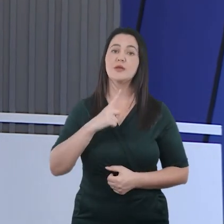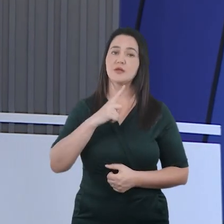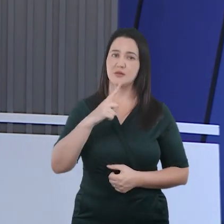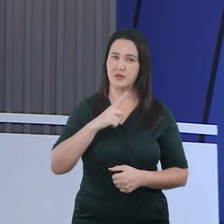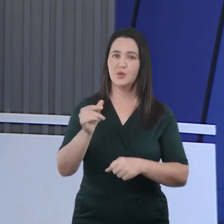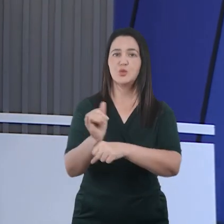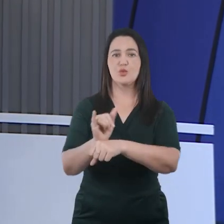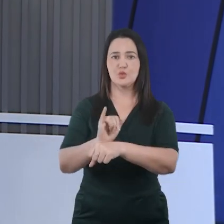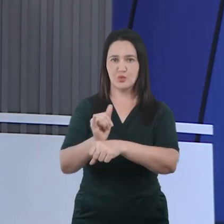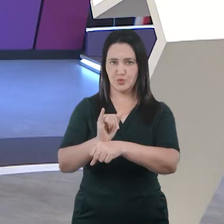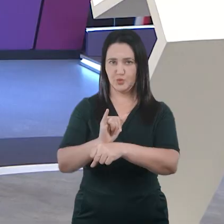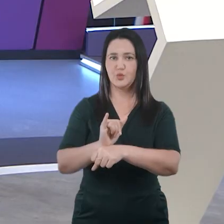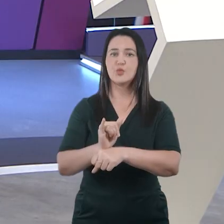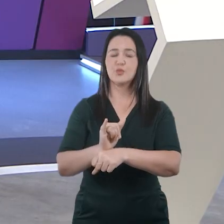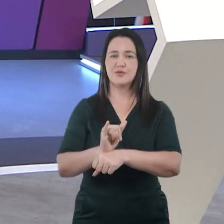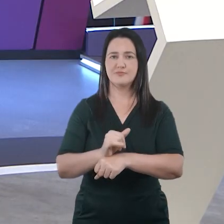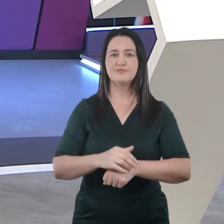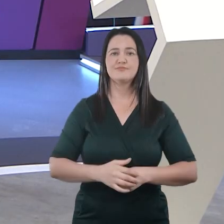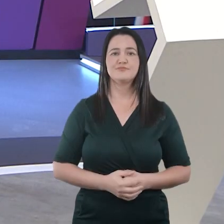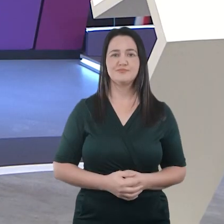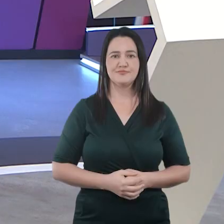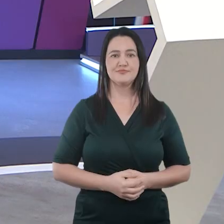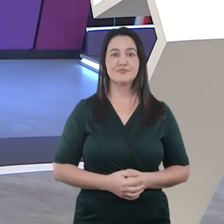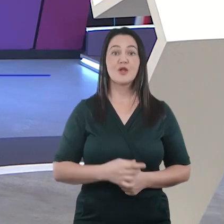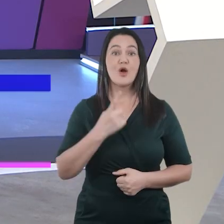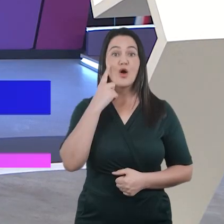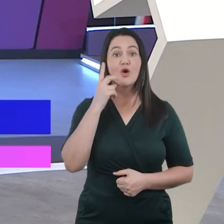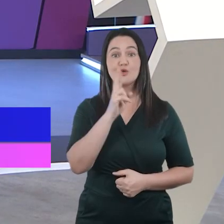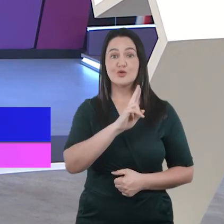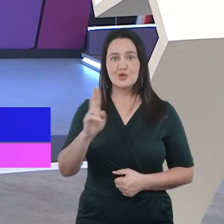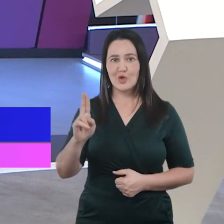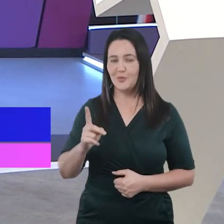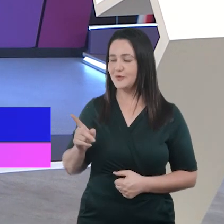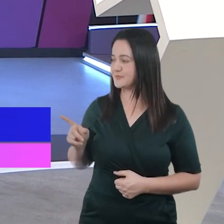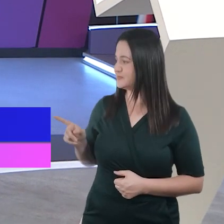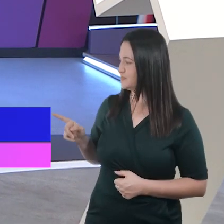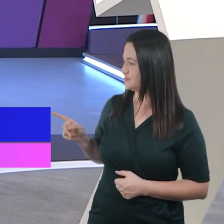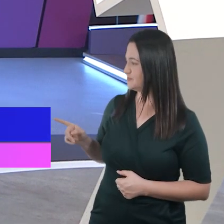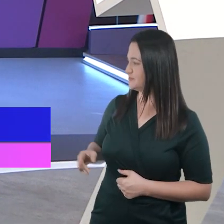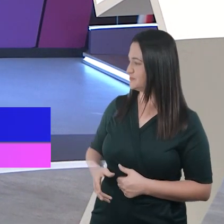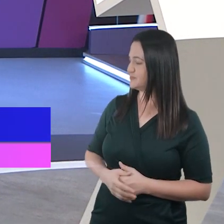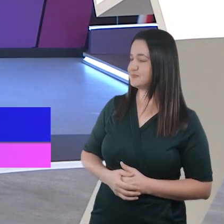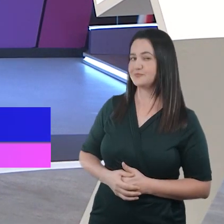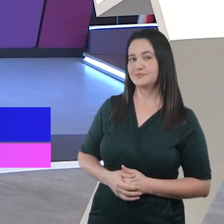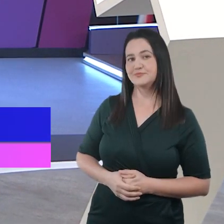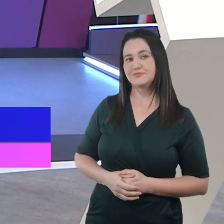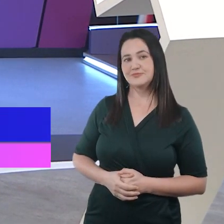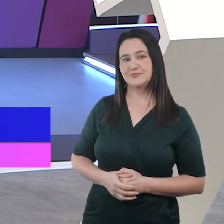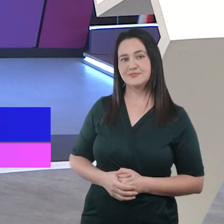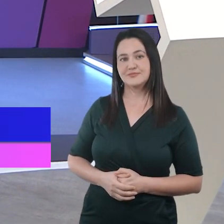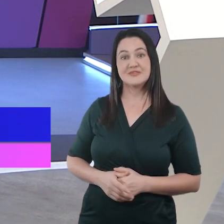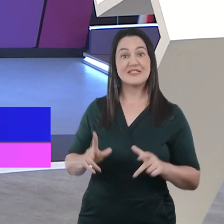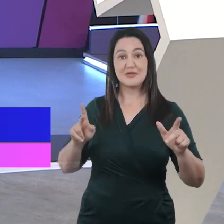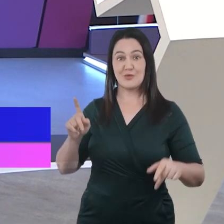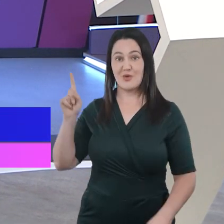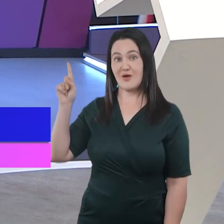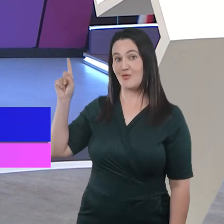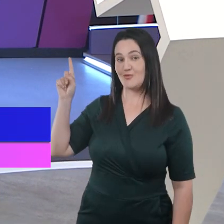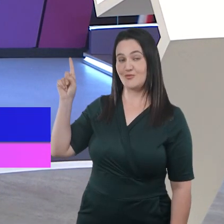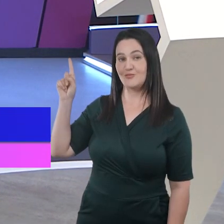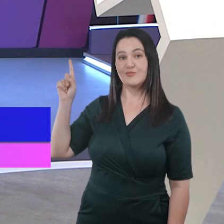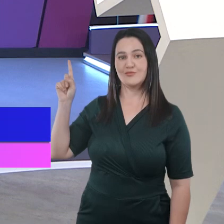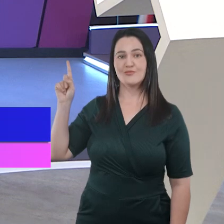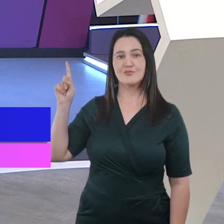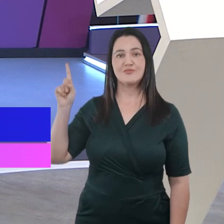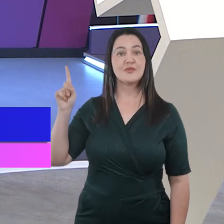para você. Nós temos o nosso canal no YouTube. Você vai lá e escreve Arena do Futuro NT e